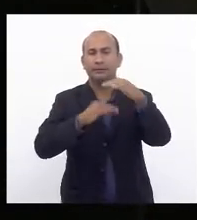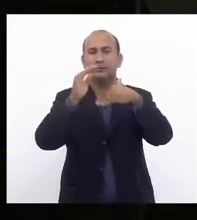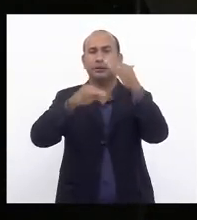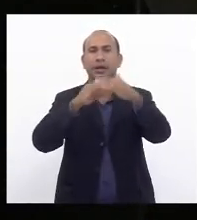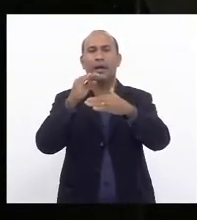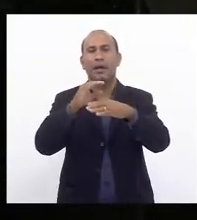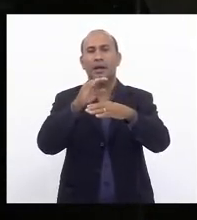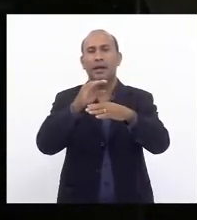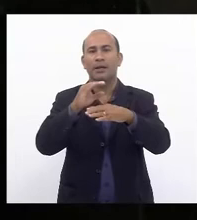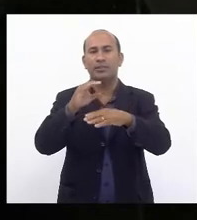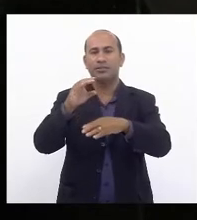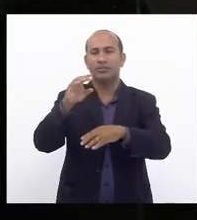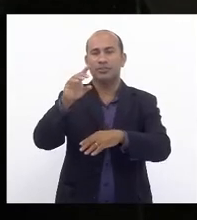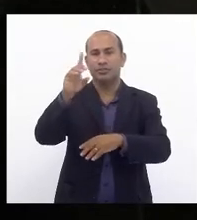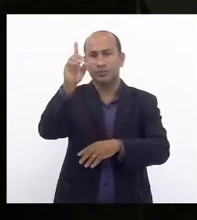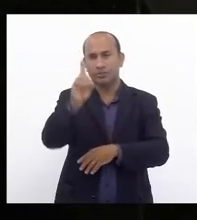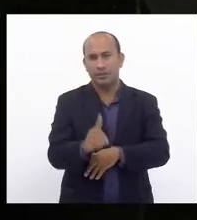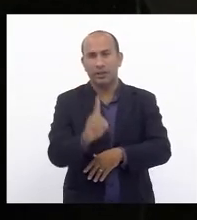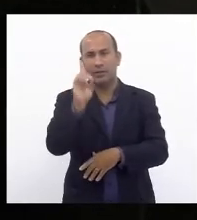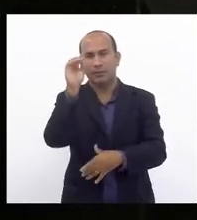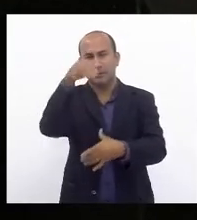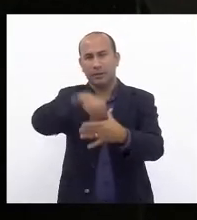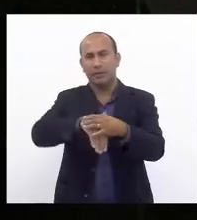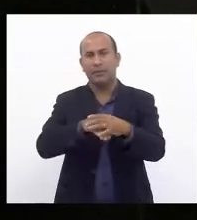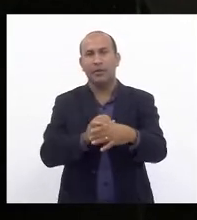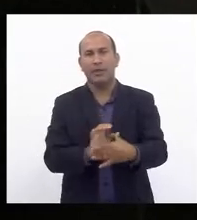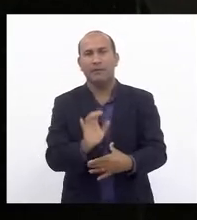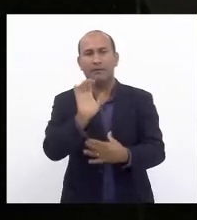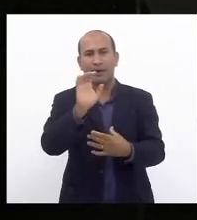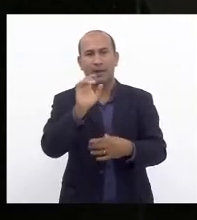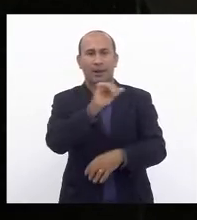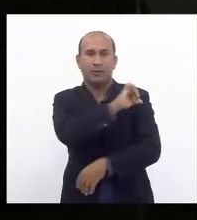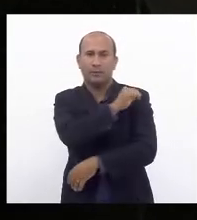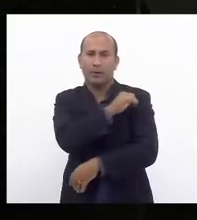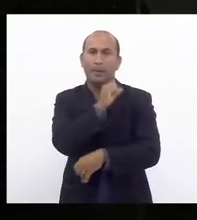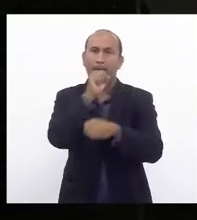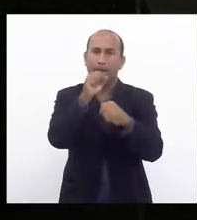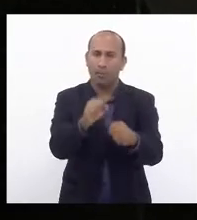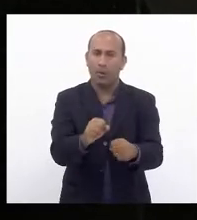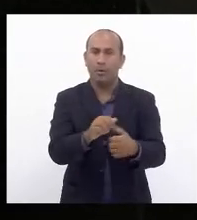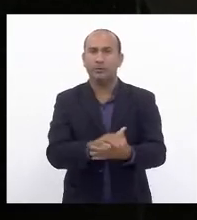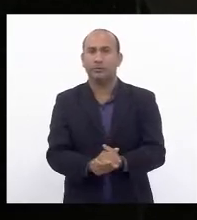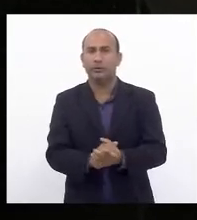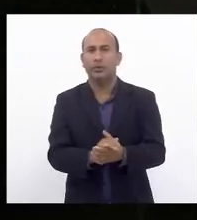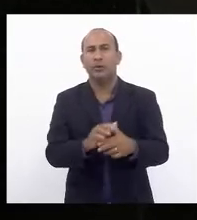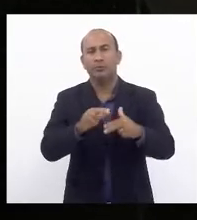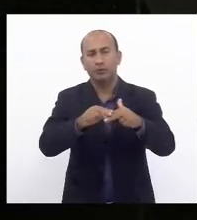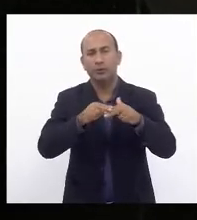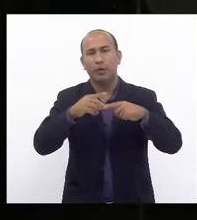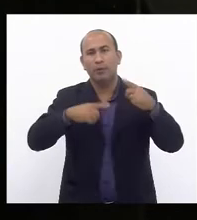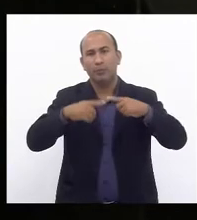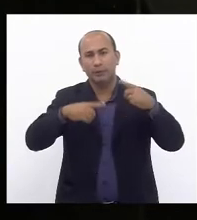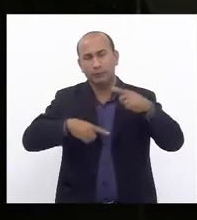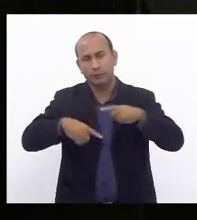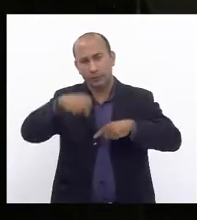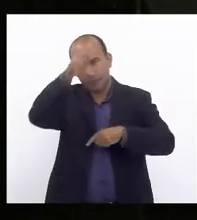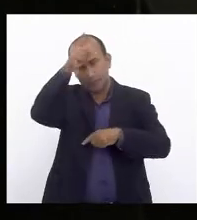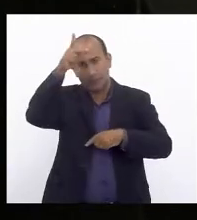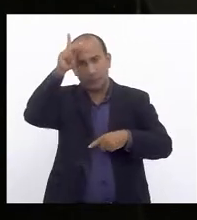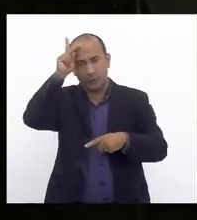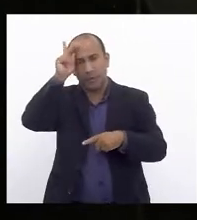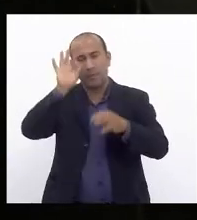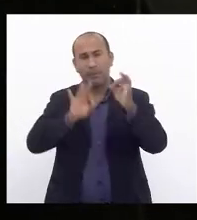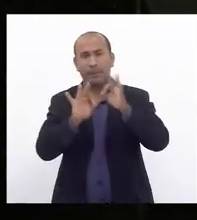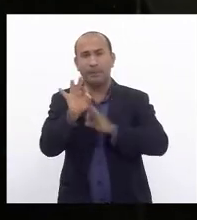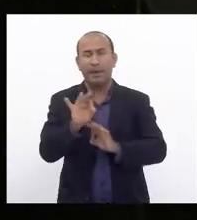direitos em território de favela no Rio de Janeiro, pode ser o eixo de uma política pública, de um programa que o governo